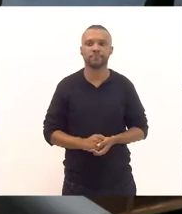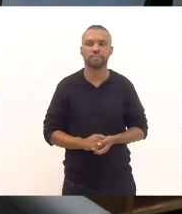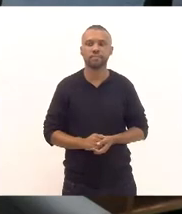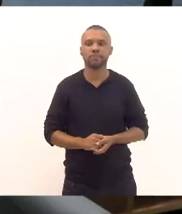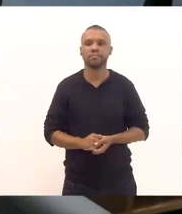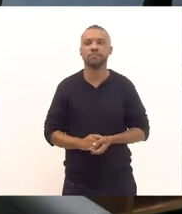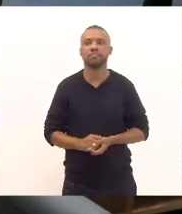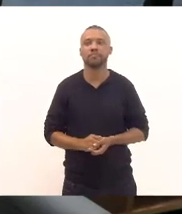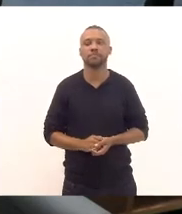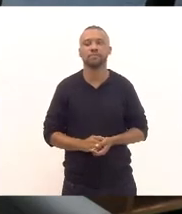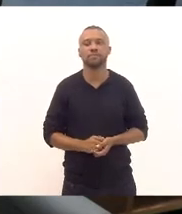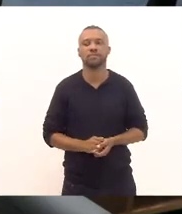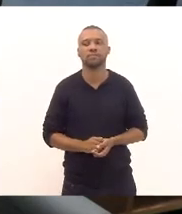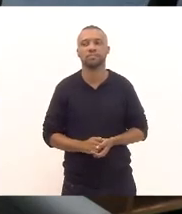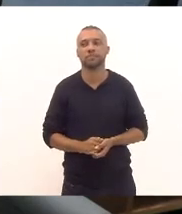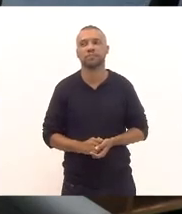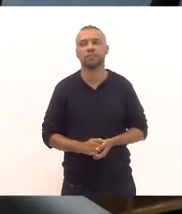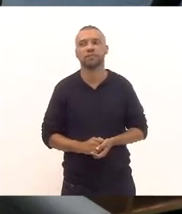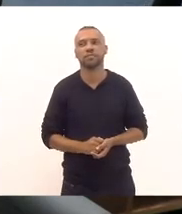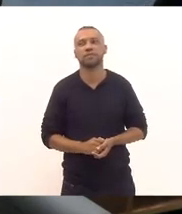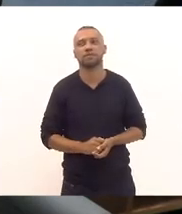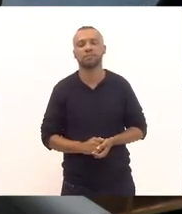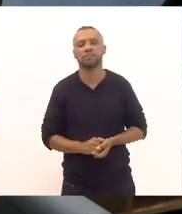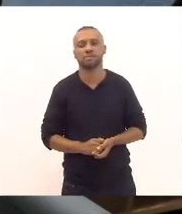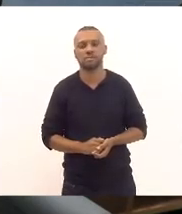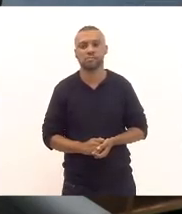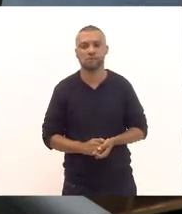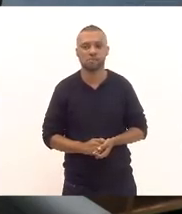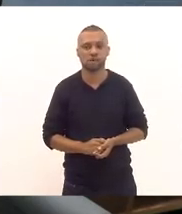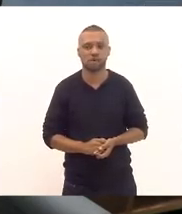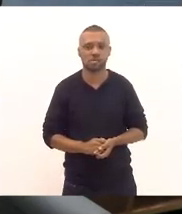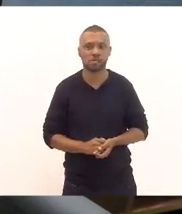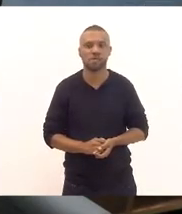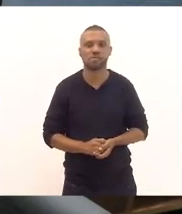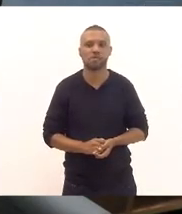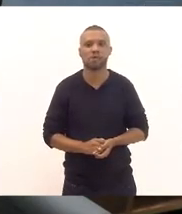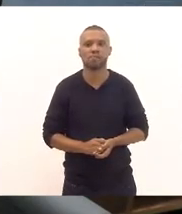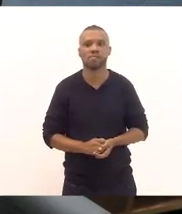E aí Ah tá